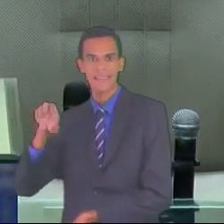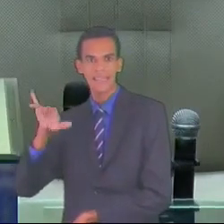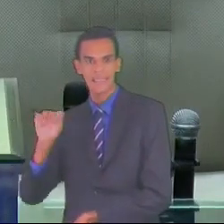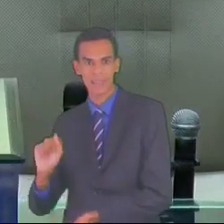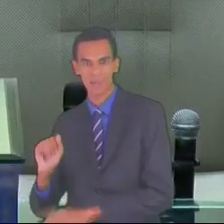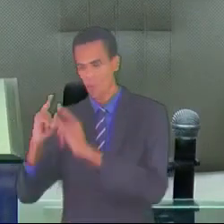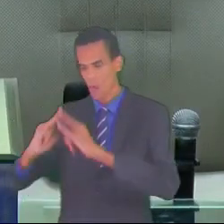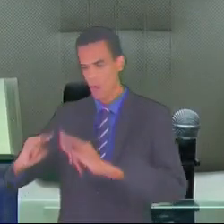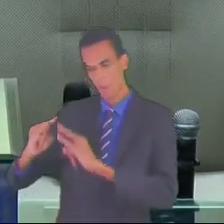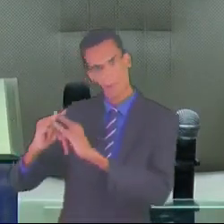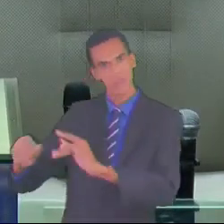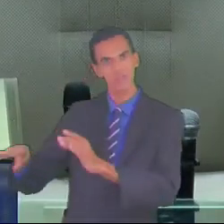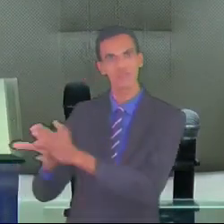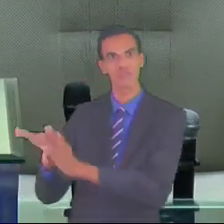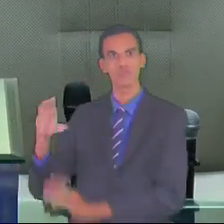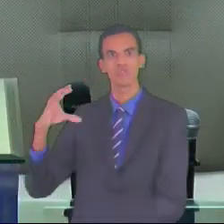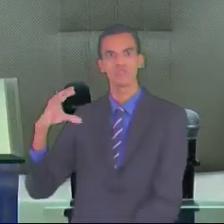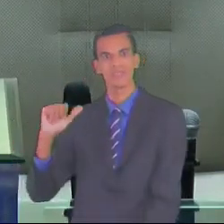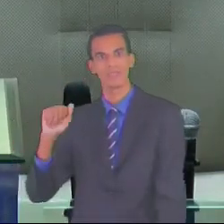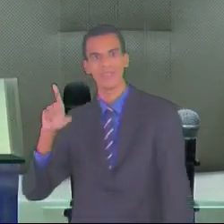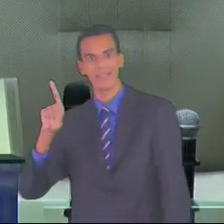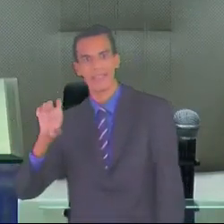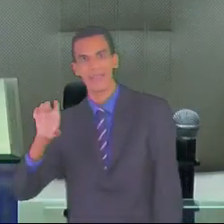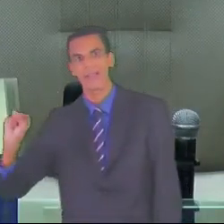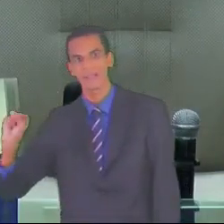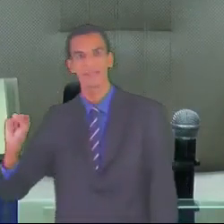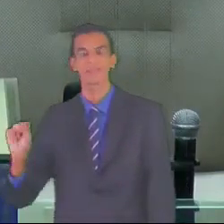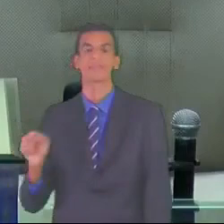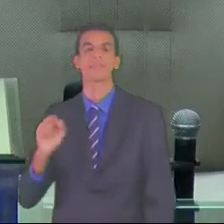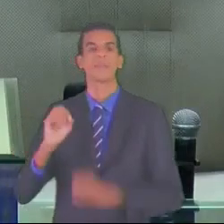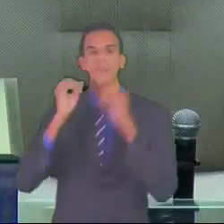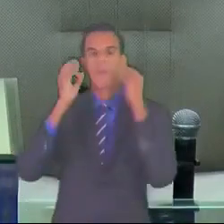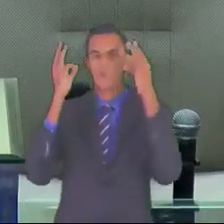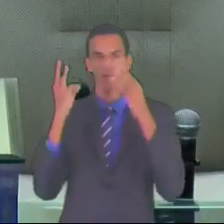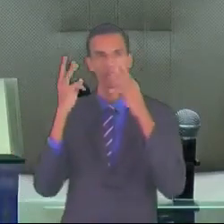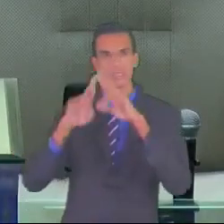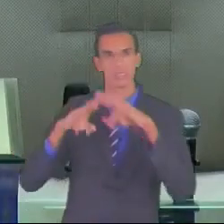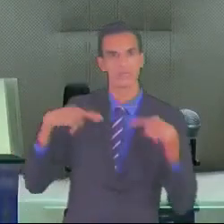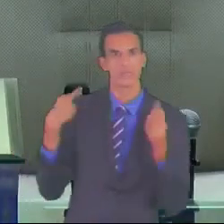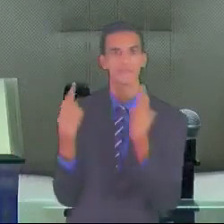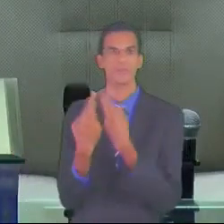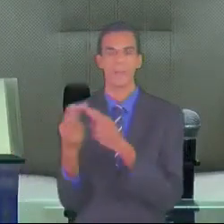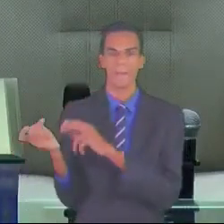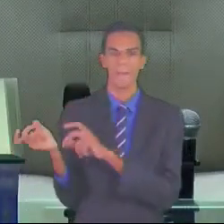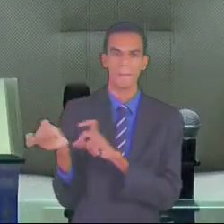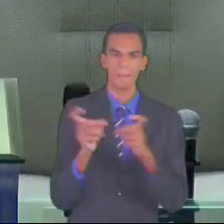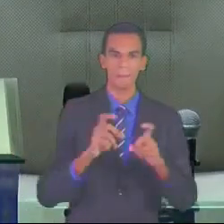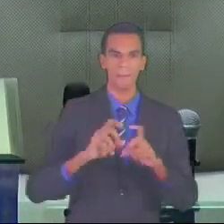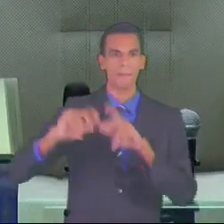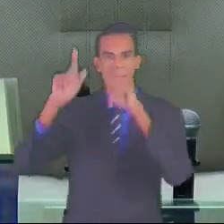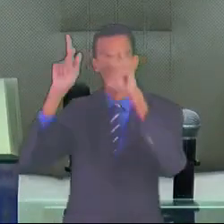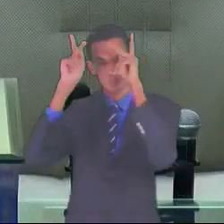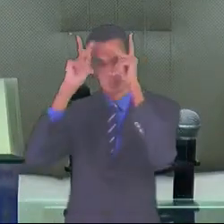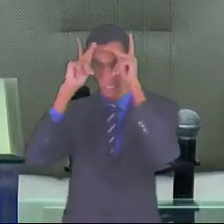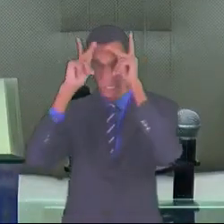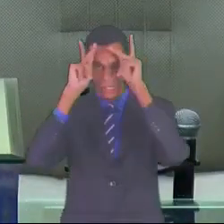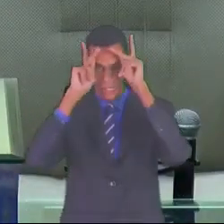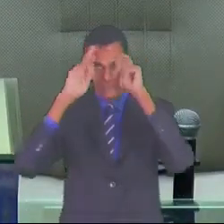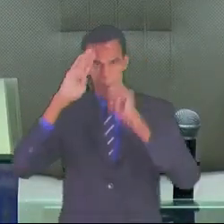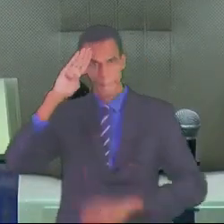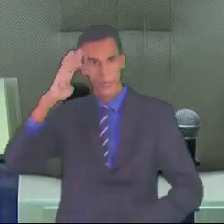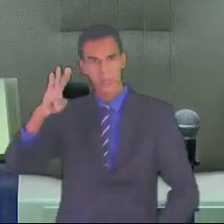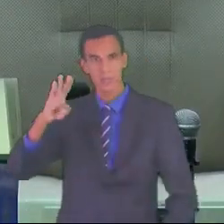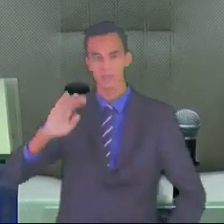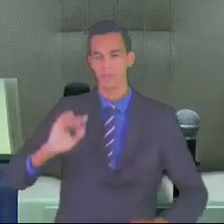acampamento chegou em Cádiz Barneia, Moisés reúne os maiorais, os príncipes cabeças dentro